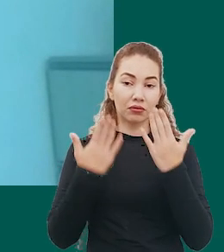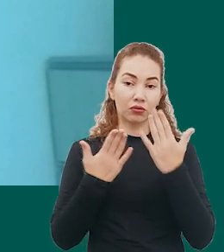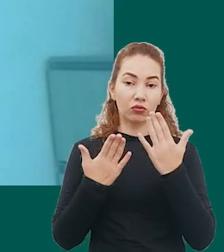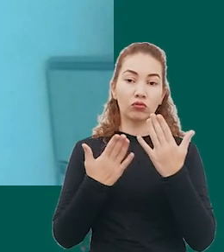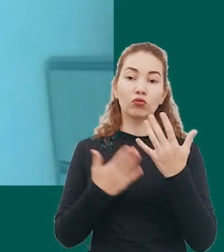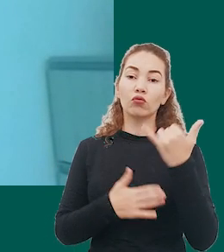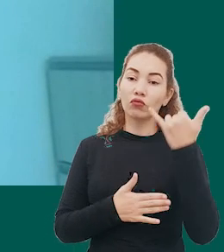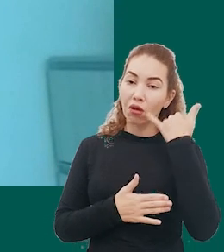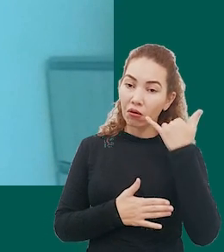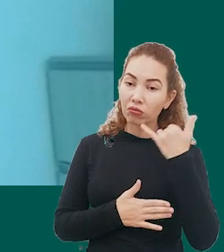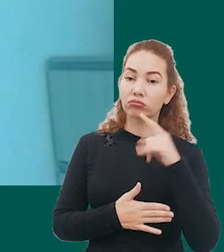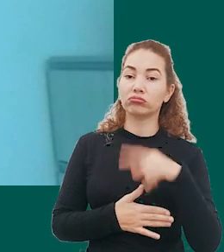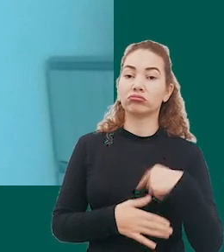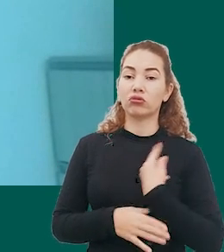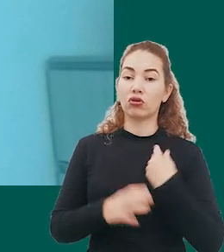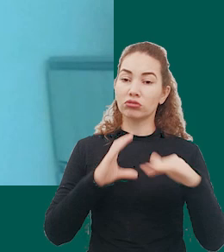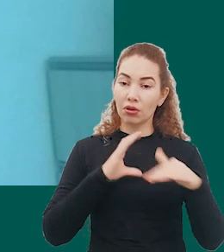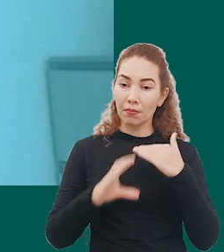contate, a gente ajuda